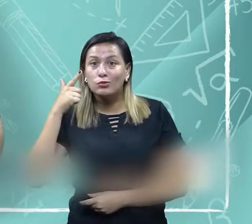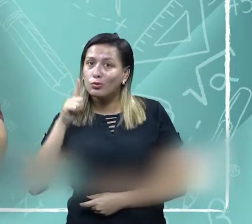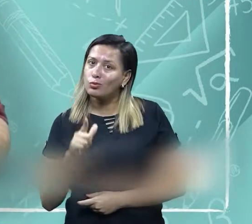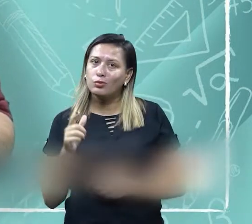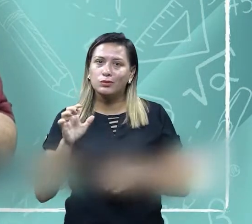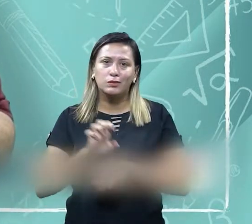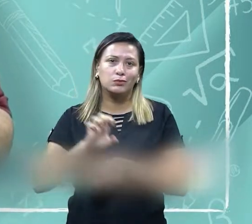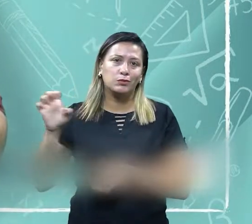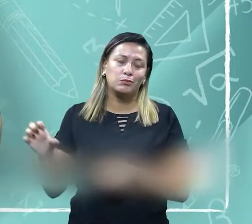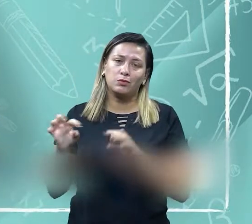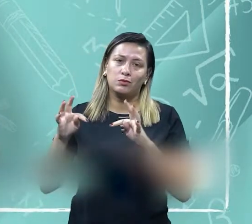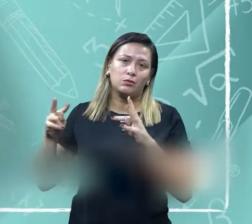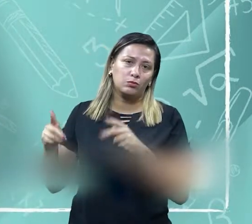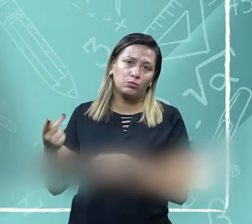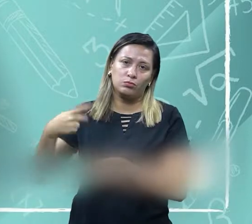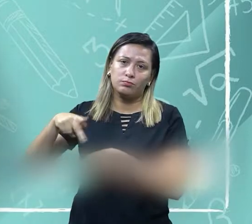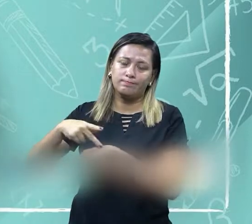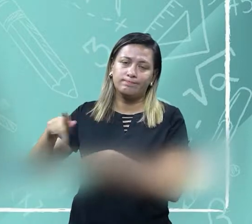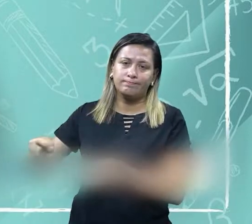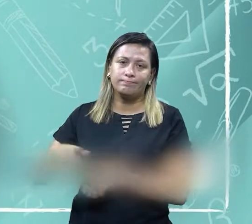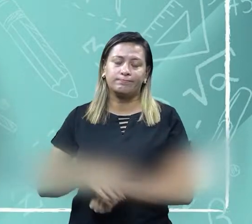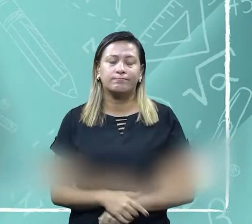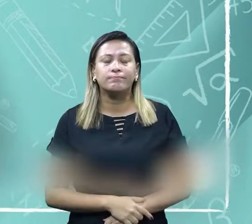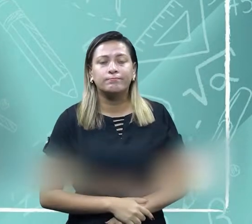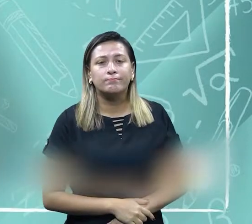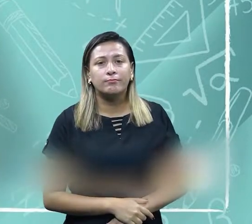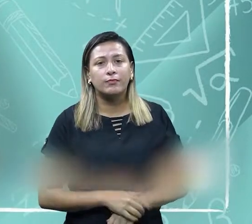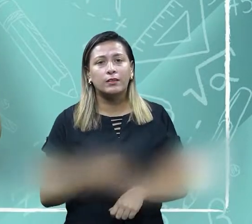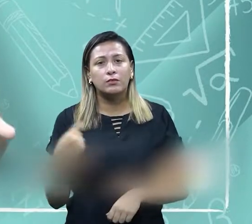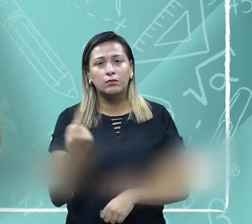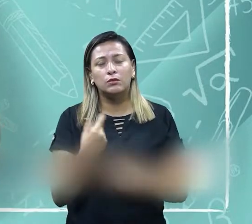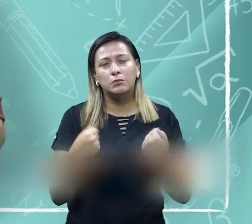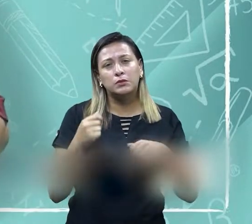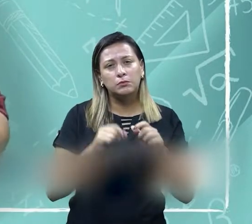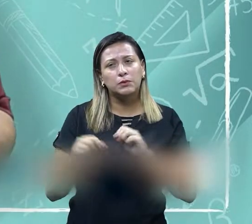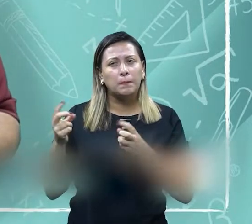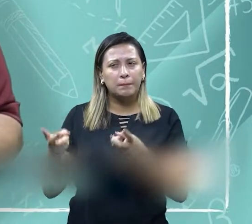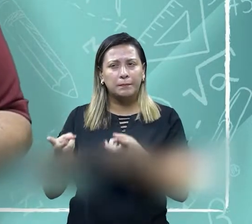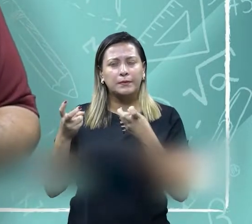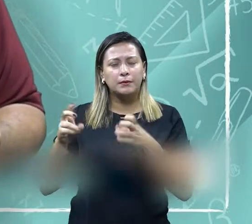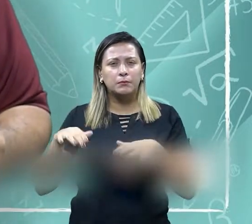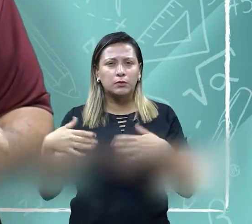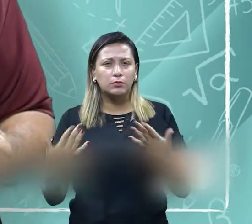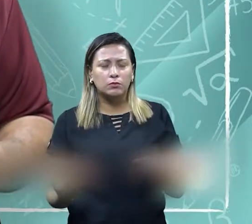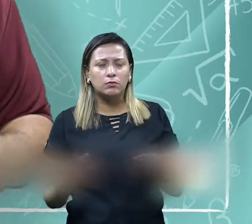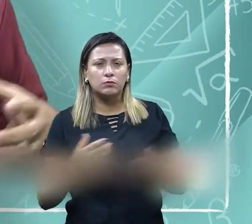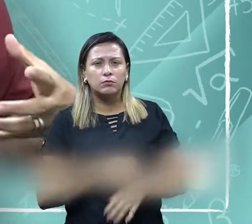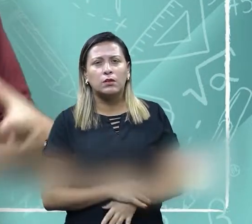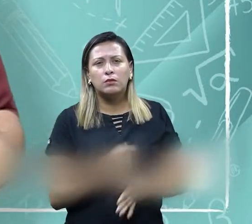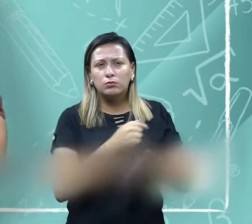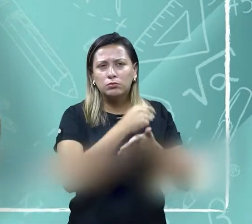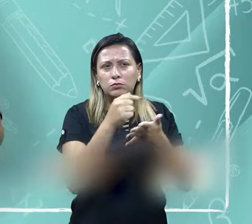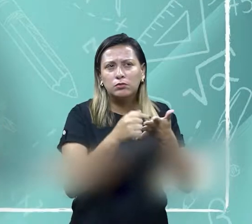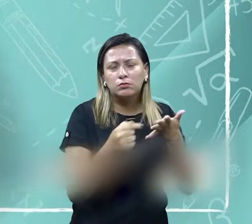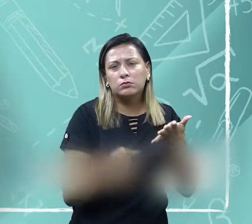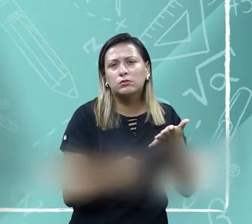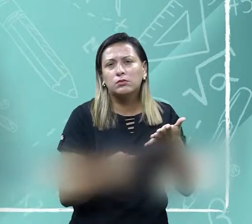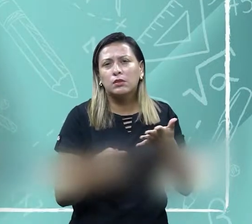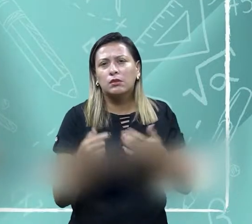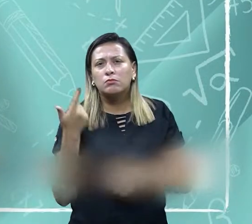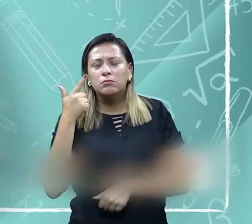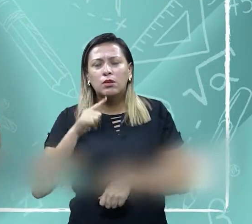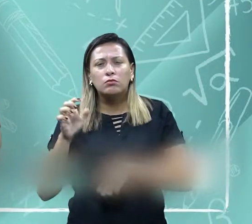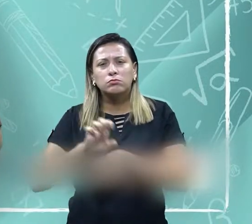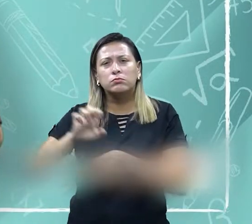gente precisa identificar quais são os critérios para poder conseguir exportar mais fácil e conseguir